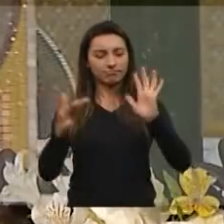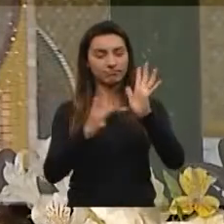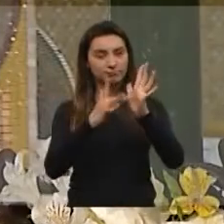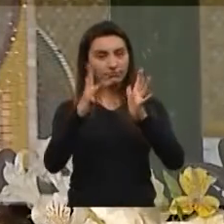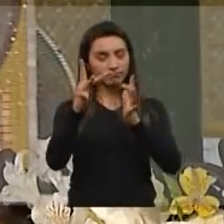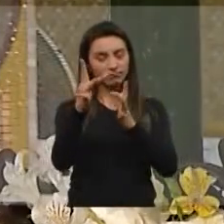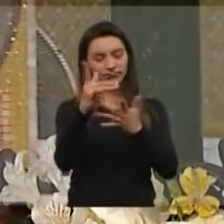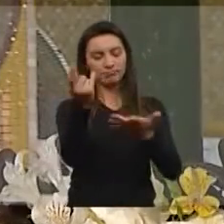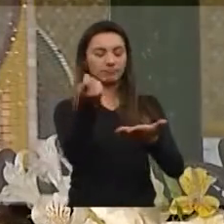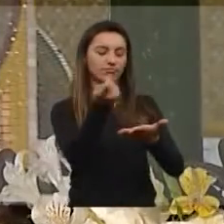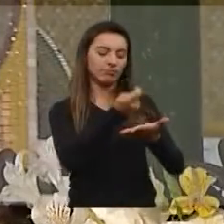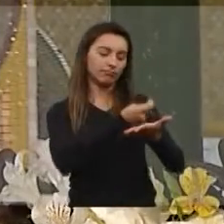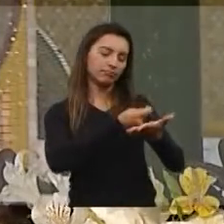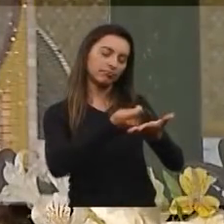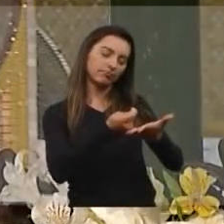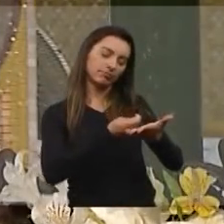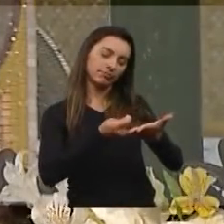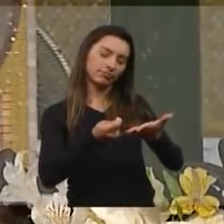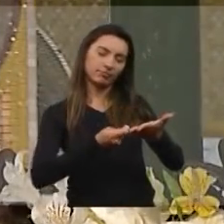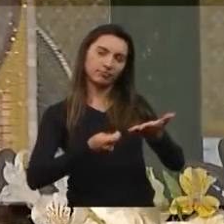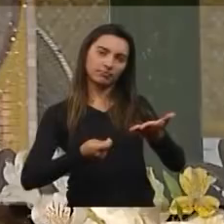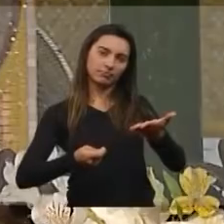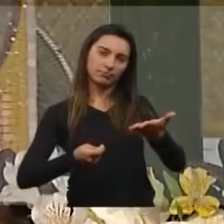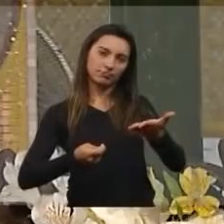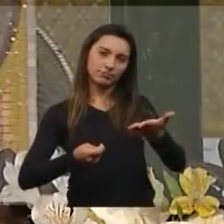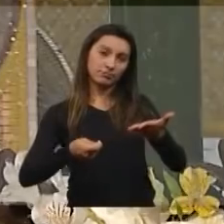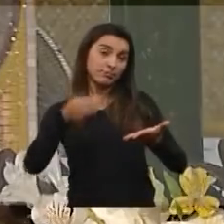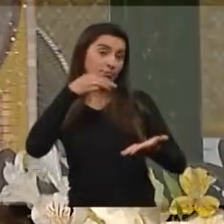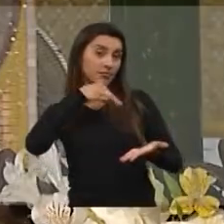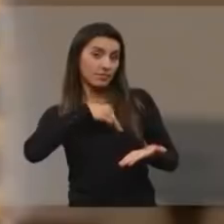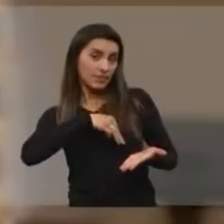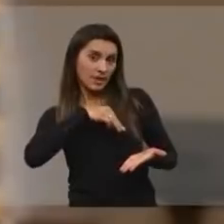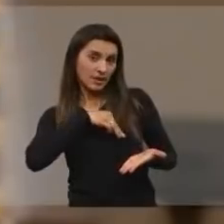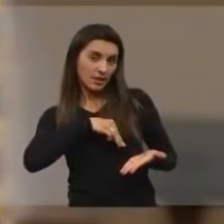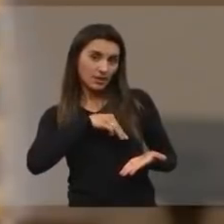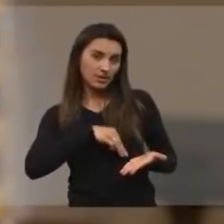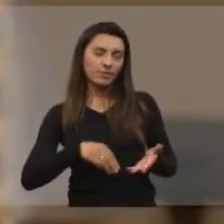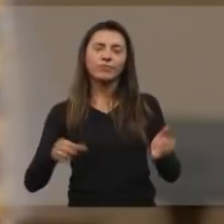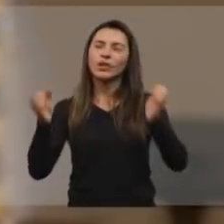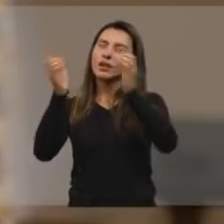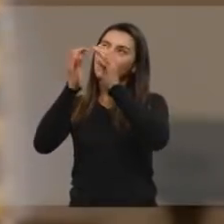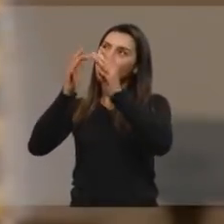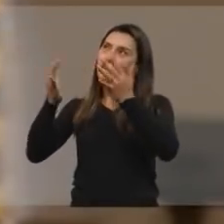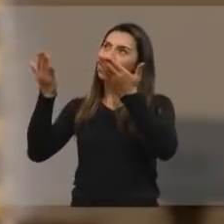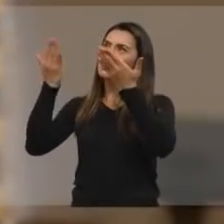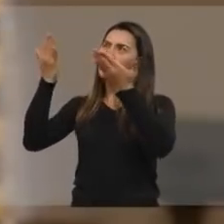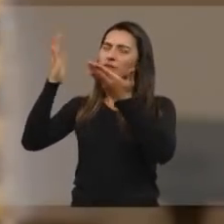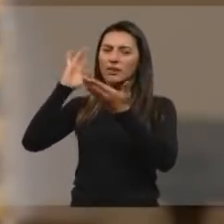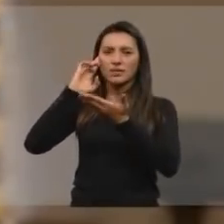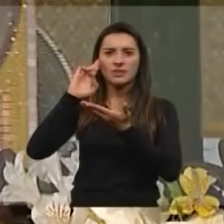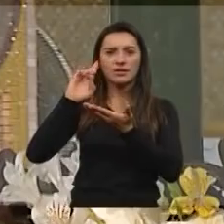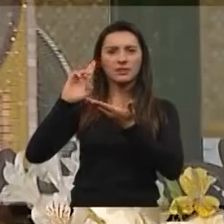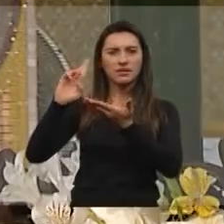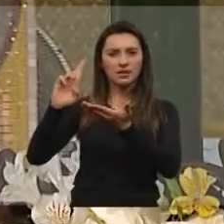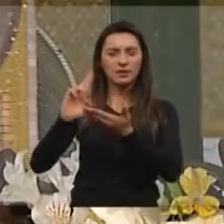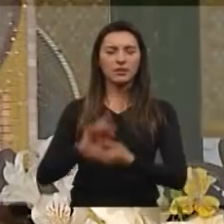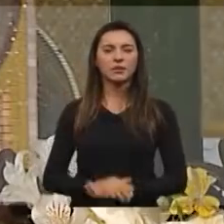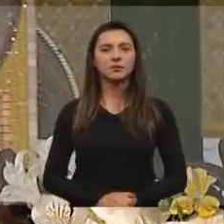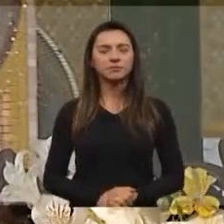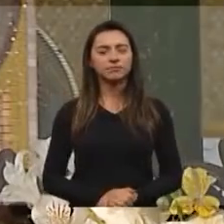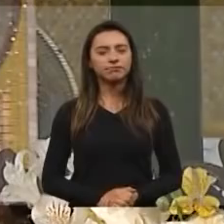de jesus cristo segundo mateus glória a vós senhor